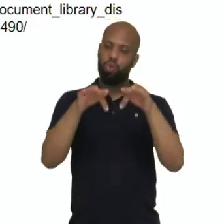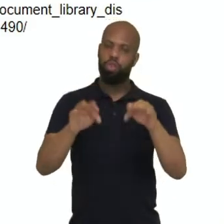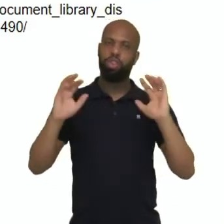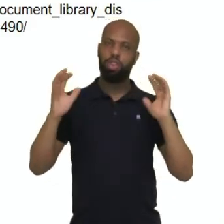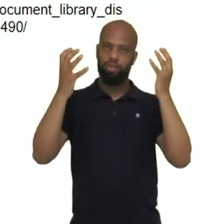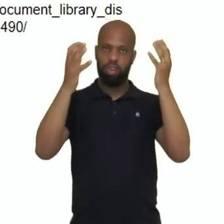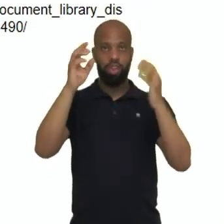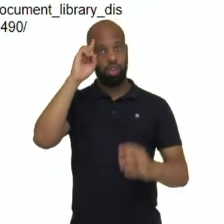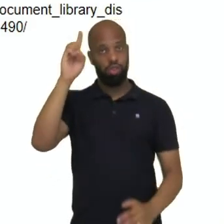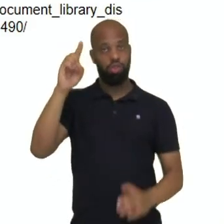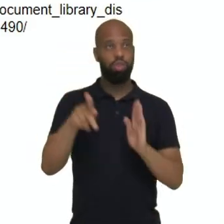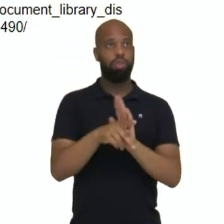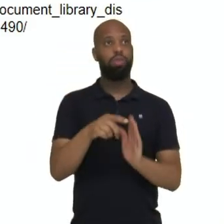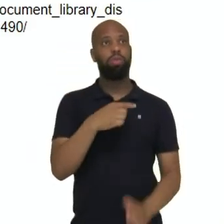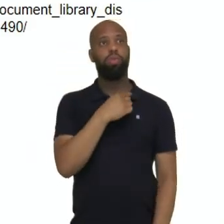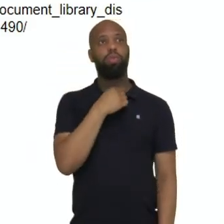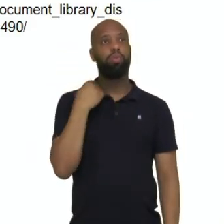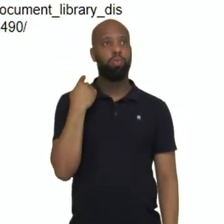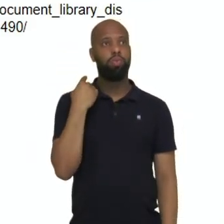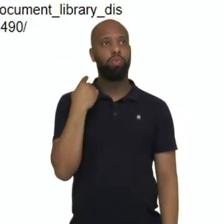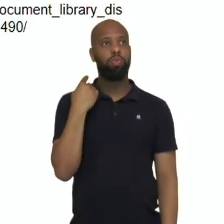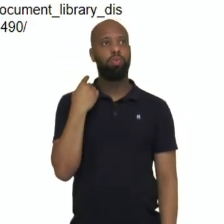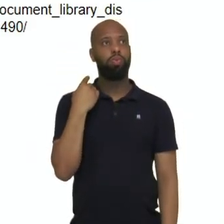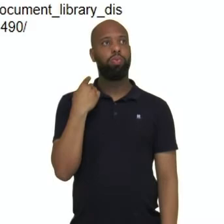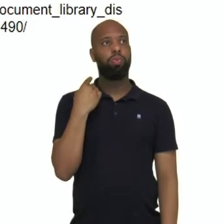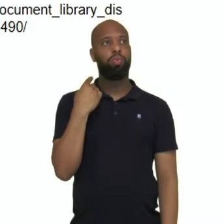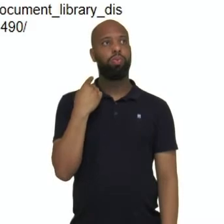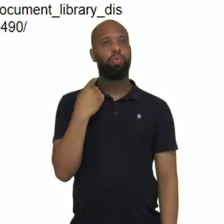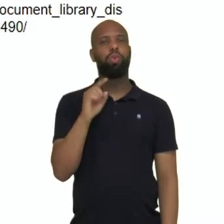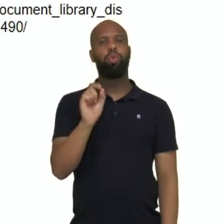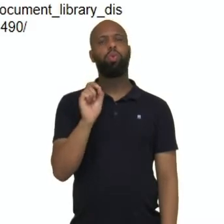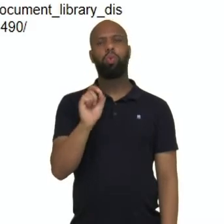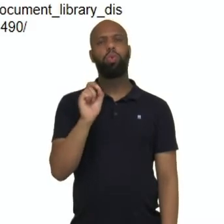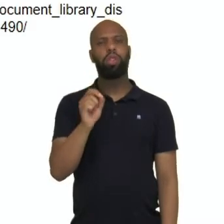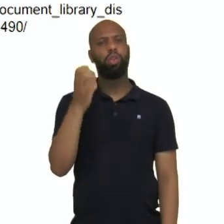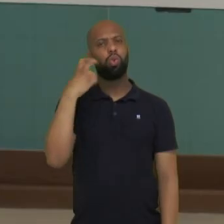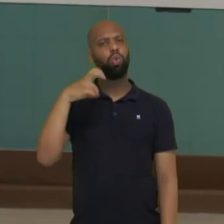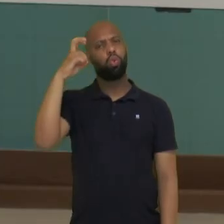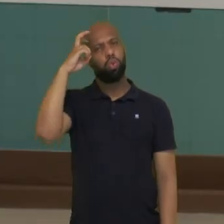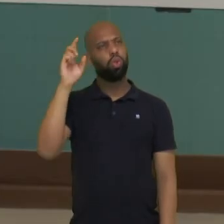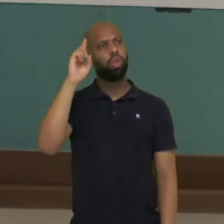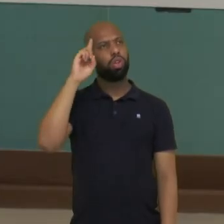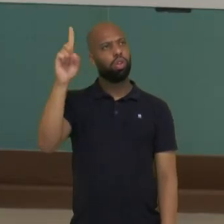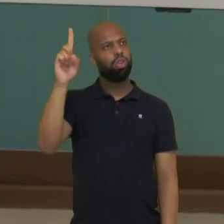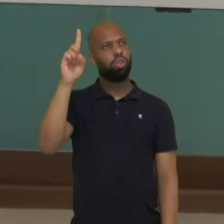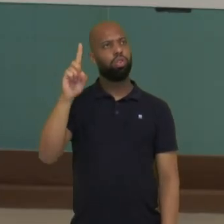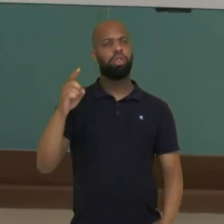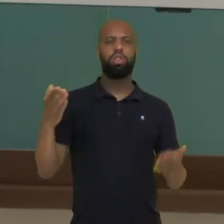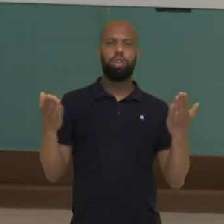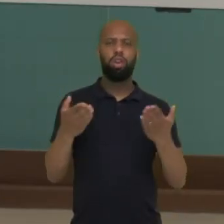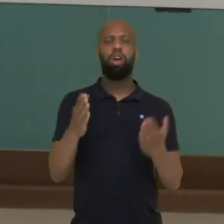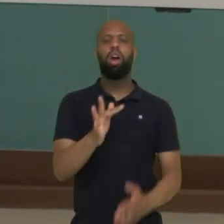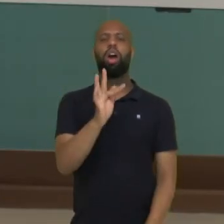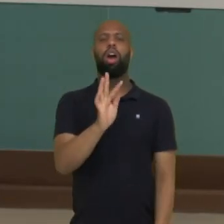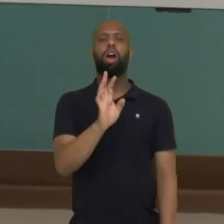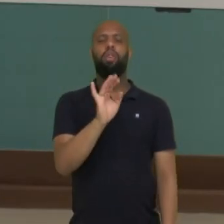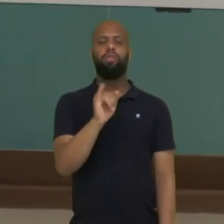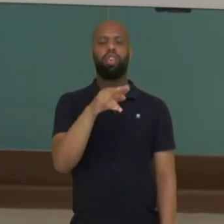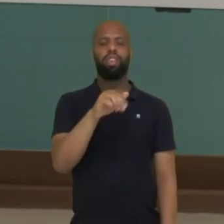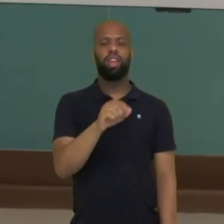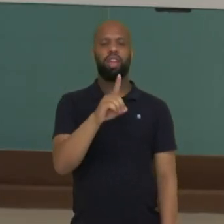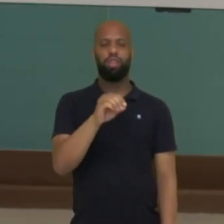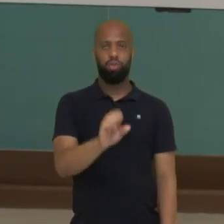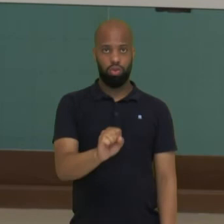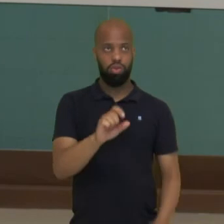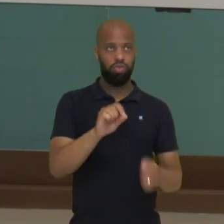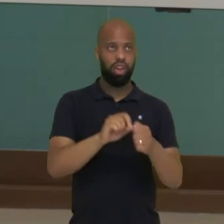no dia de finados, e a nossa cultura, no dia de finados, como que funciona? Pergunto para vocês. Eles fazem isso, os